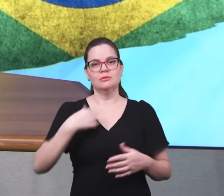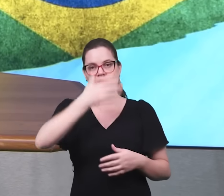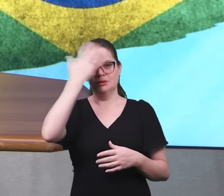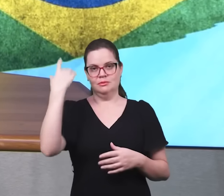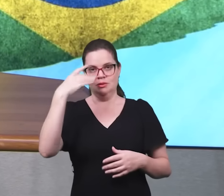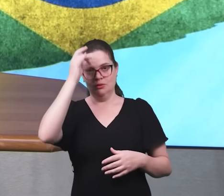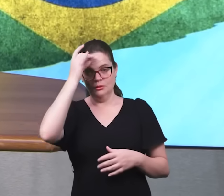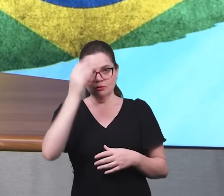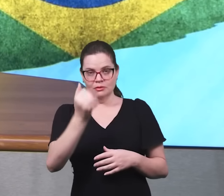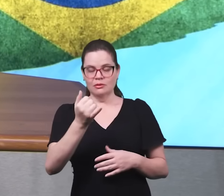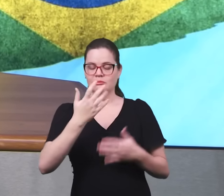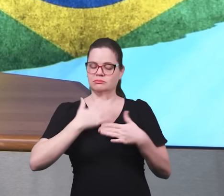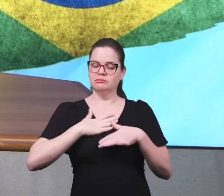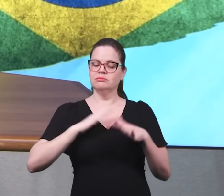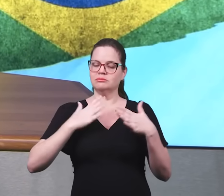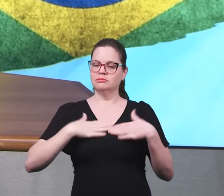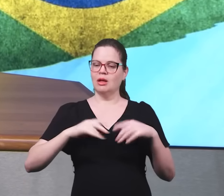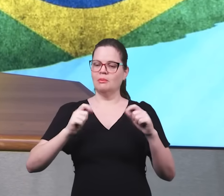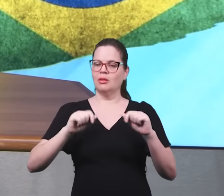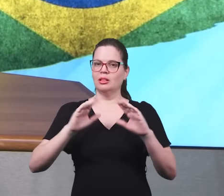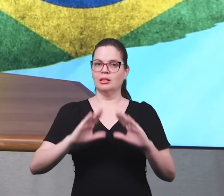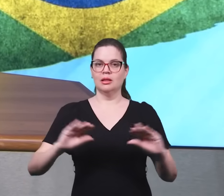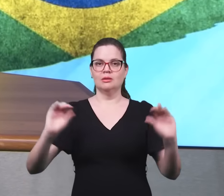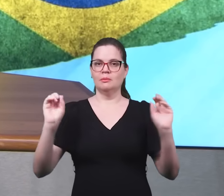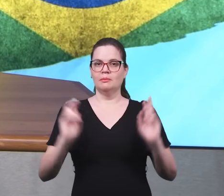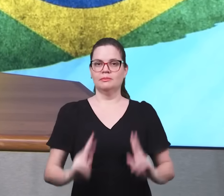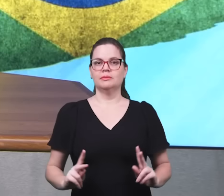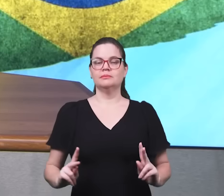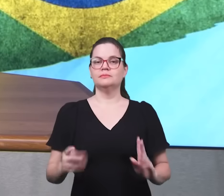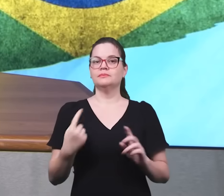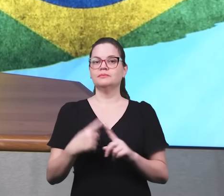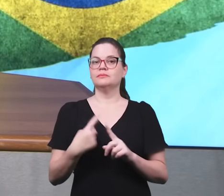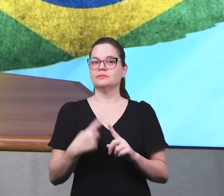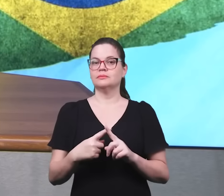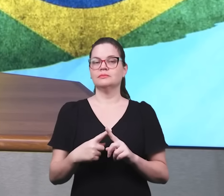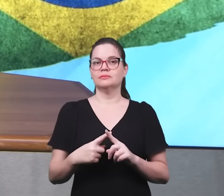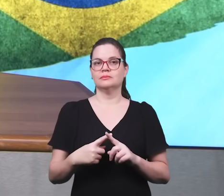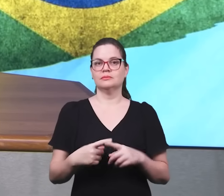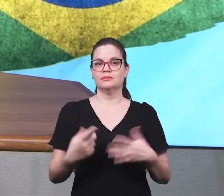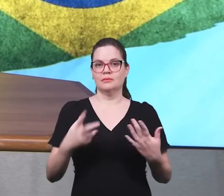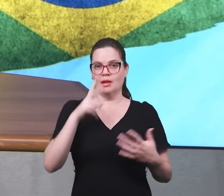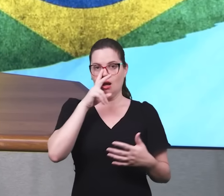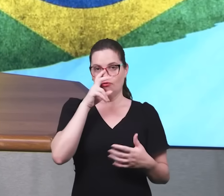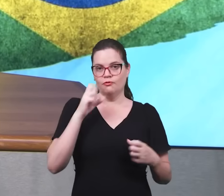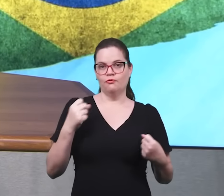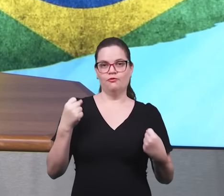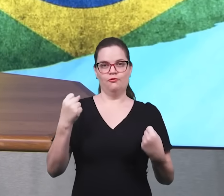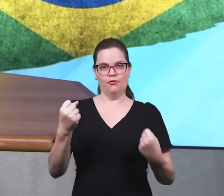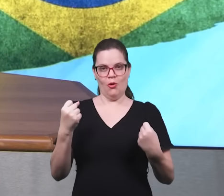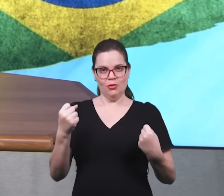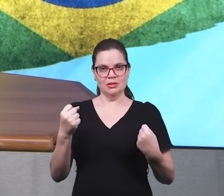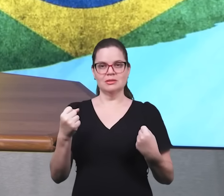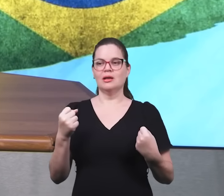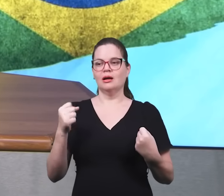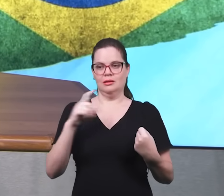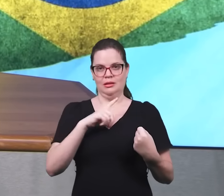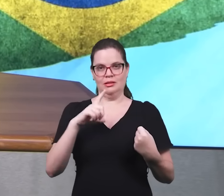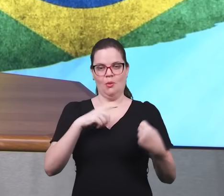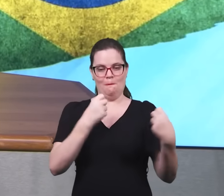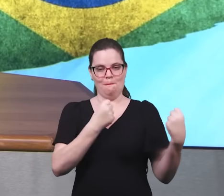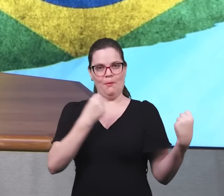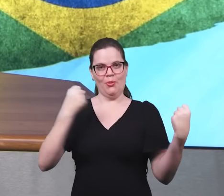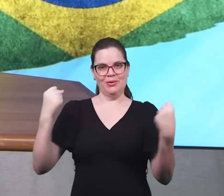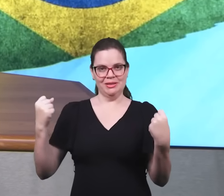pode ficar sossegado, em paz, porque a força que peleja por